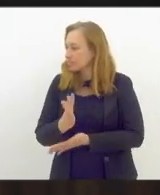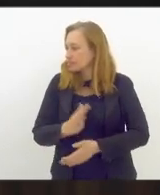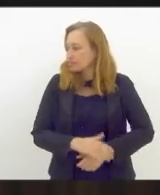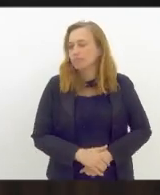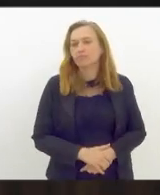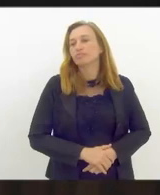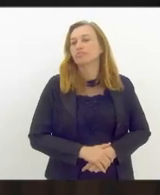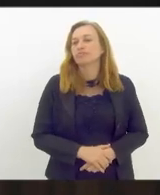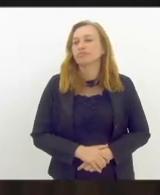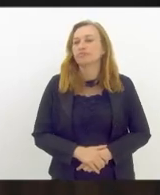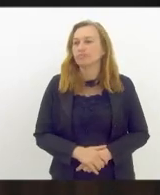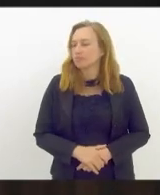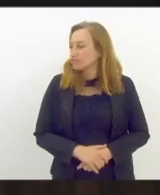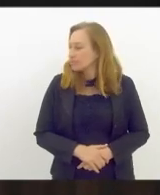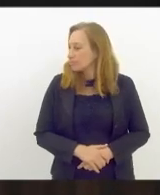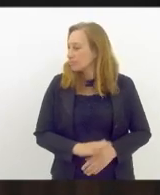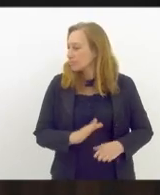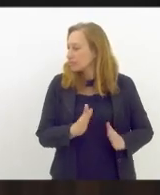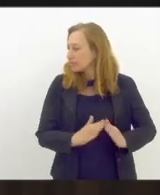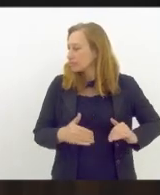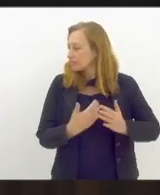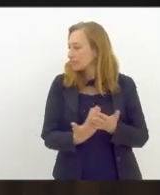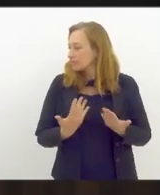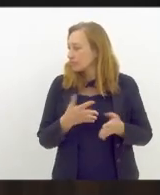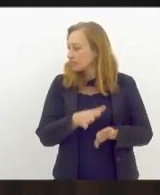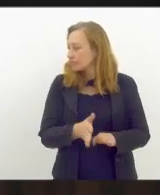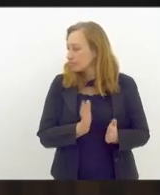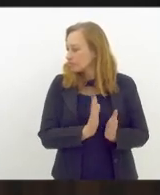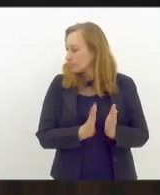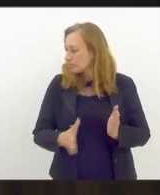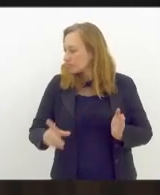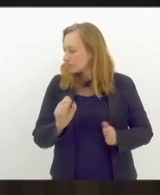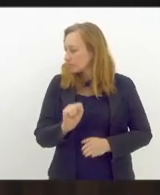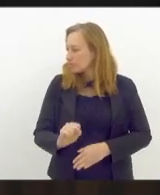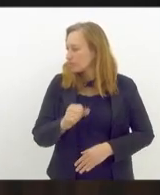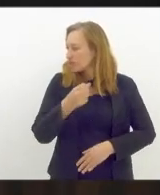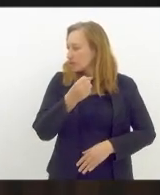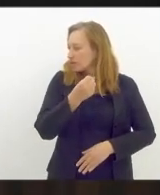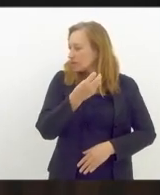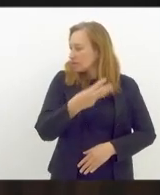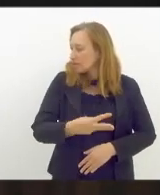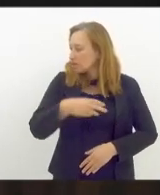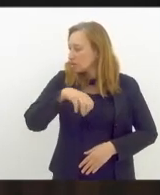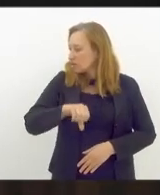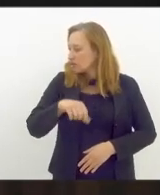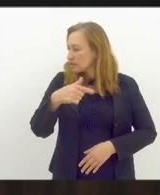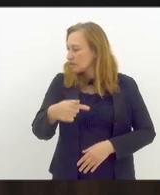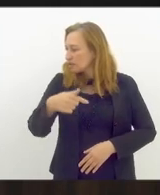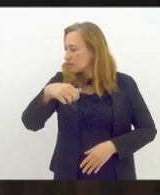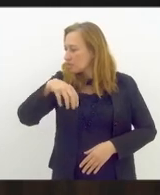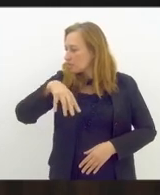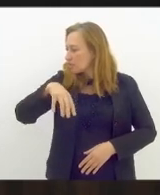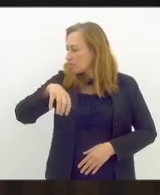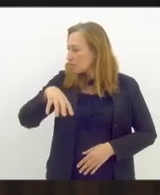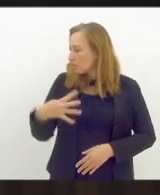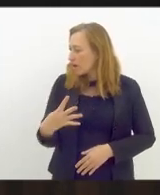aprovado. Requerimento de inclusão na ordem do dia, número 3974, que altera a lei